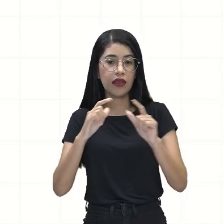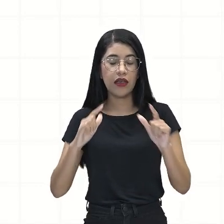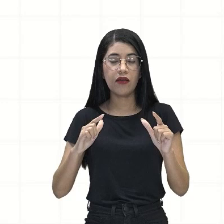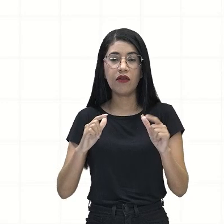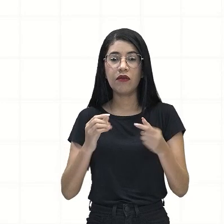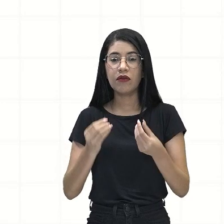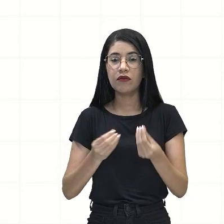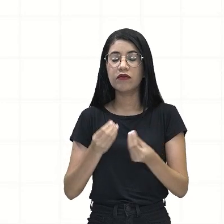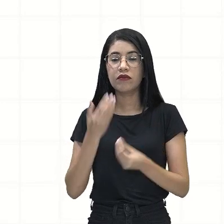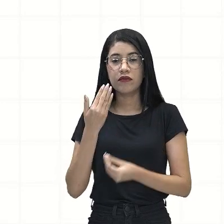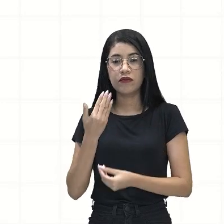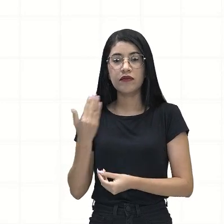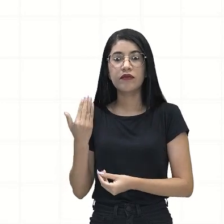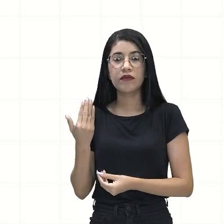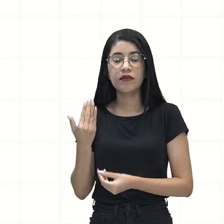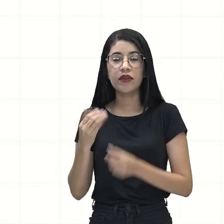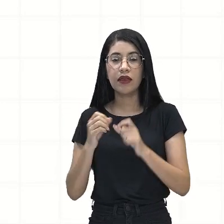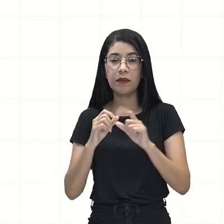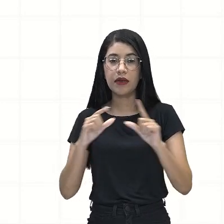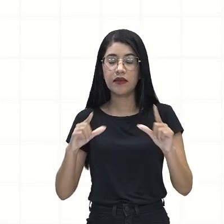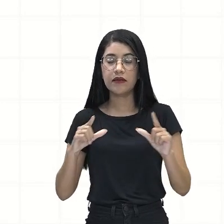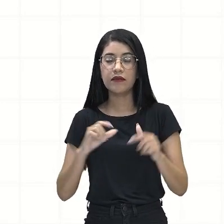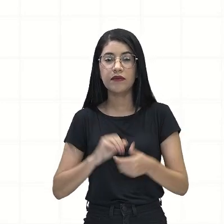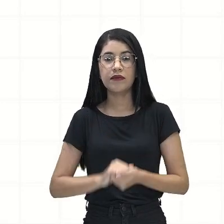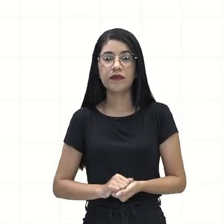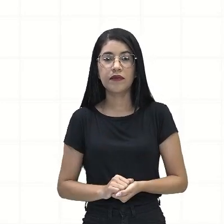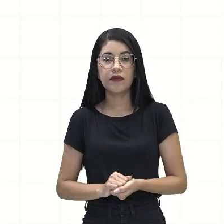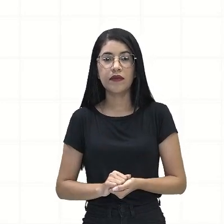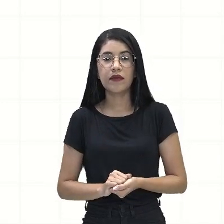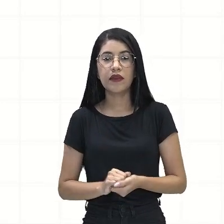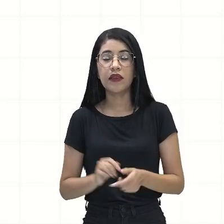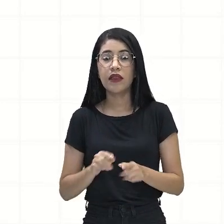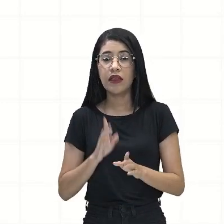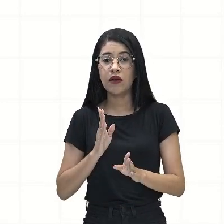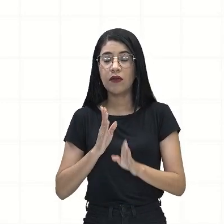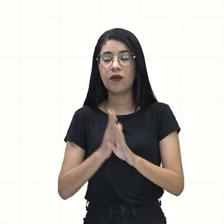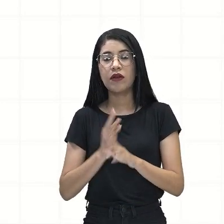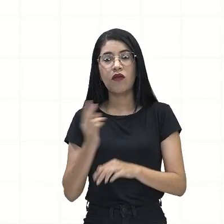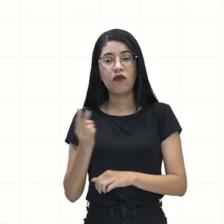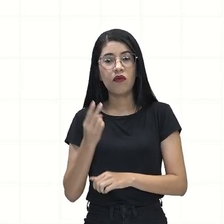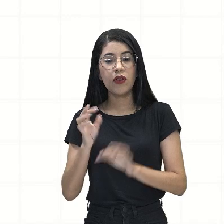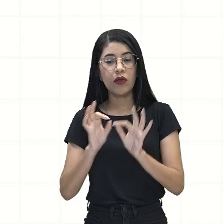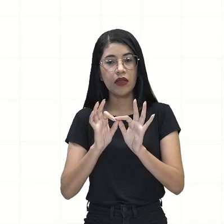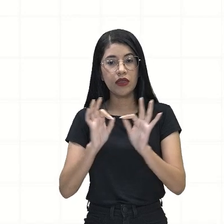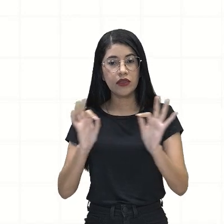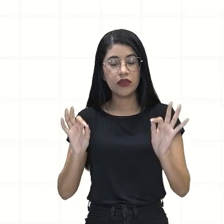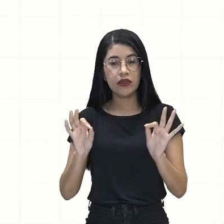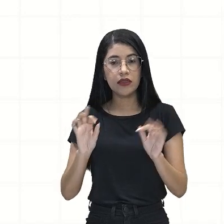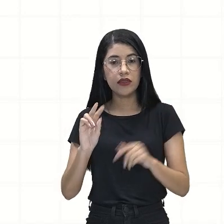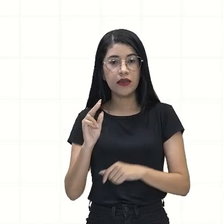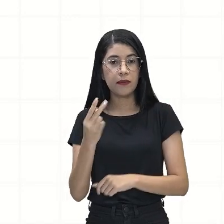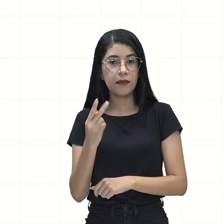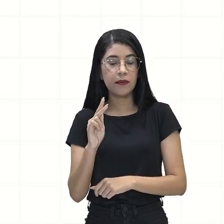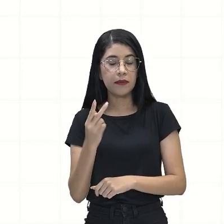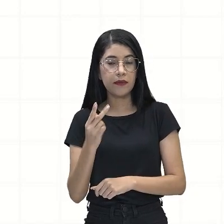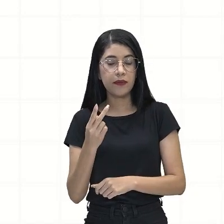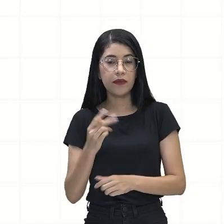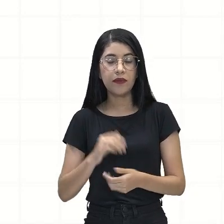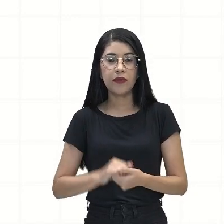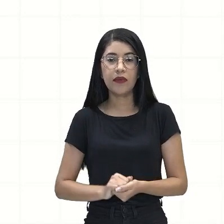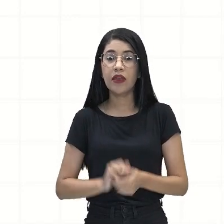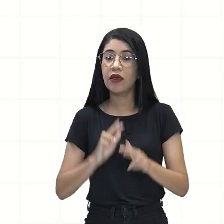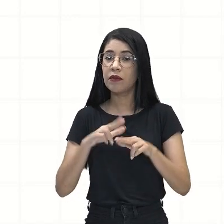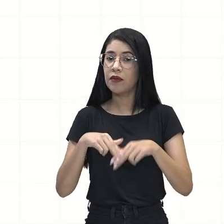fórmula, né, que a gente tem aqui, e a gente vai achar essa distância que é a hipotenusa. Então, por isso que eu falei